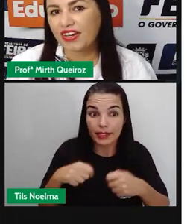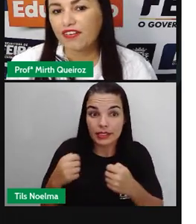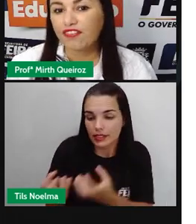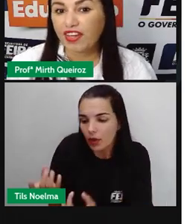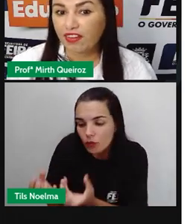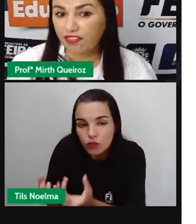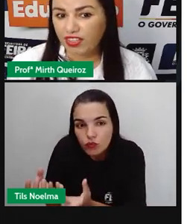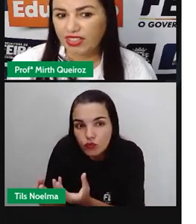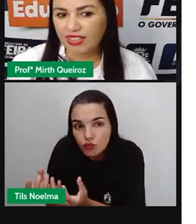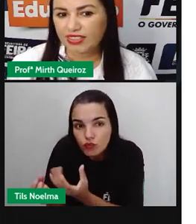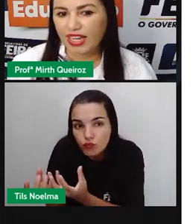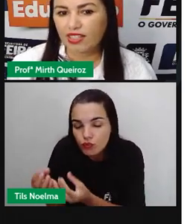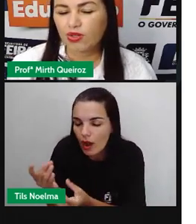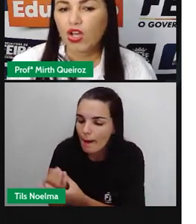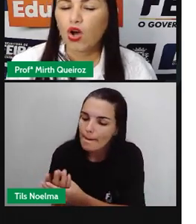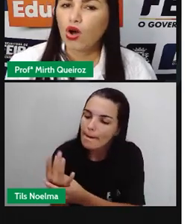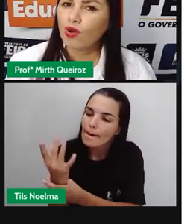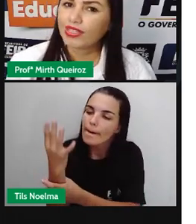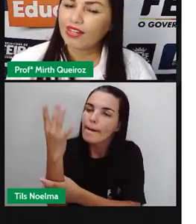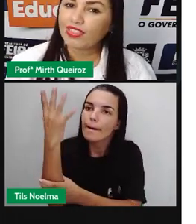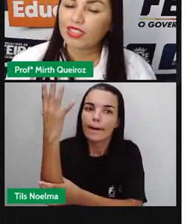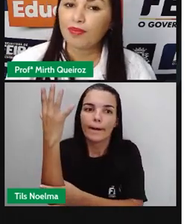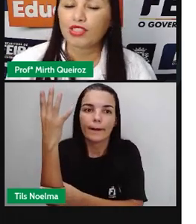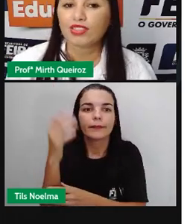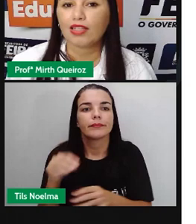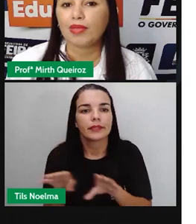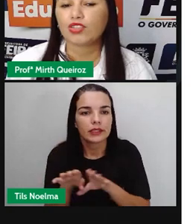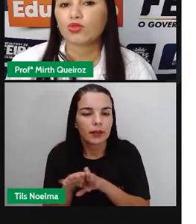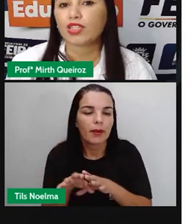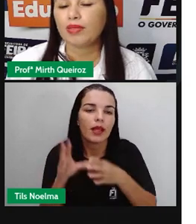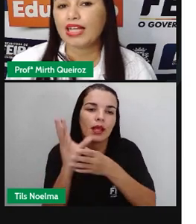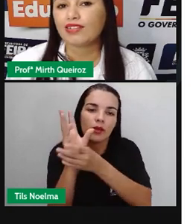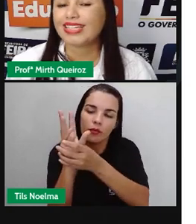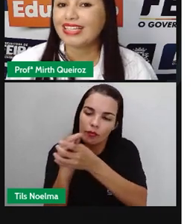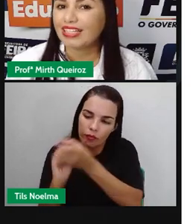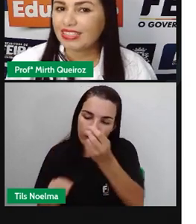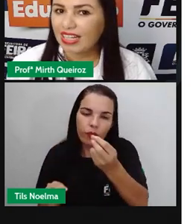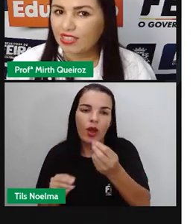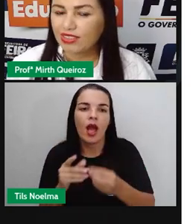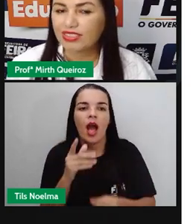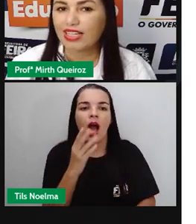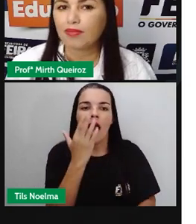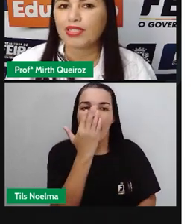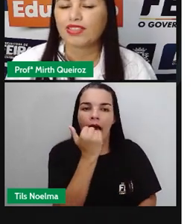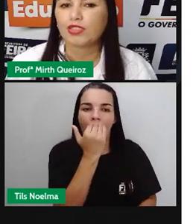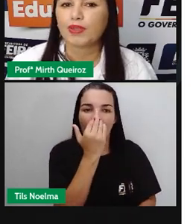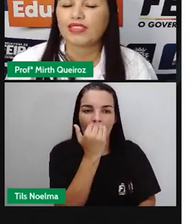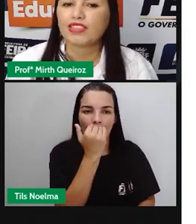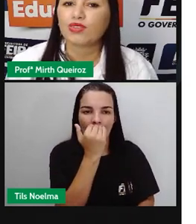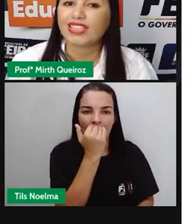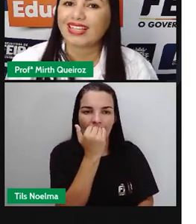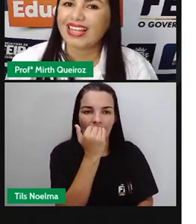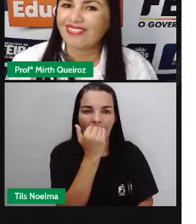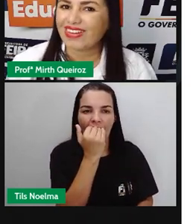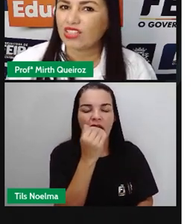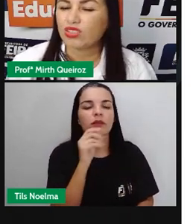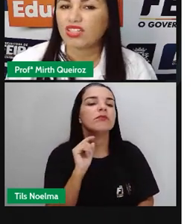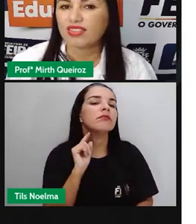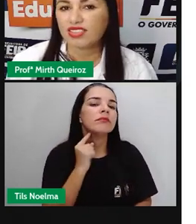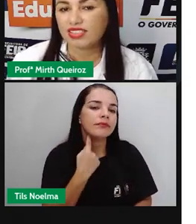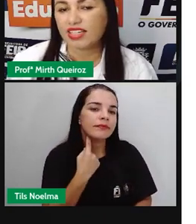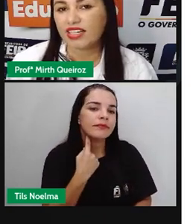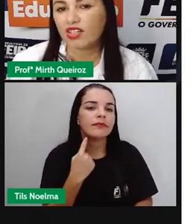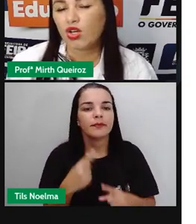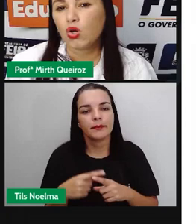ela seja servida certo ou através também dos alimentos contaminados que nesse caso esses alimentos eles precisam ser